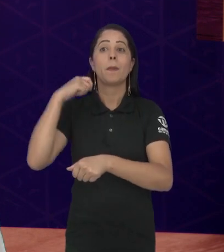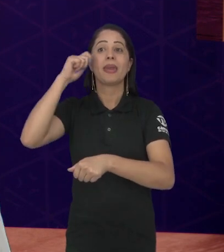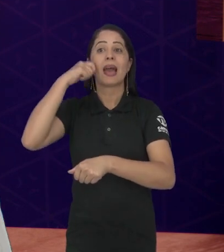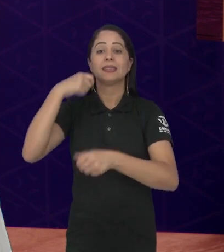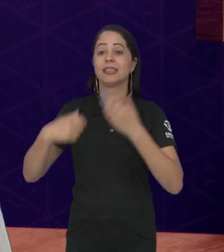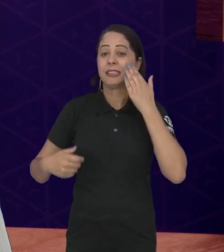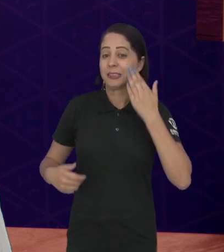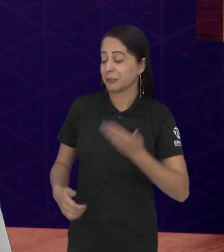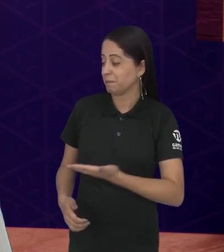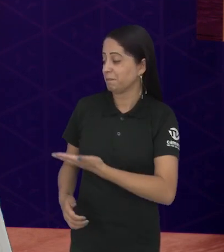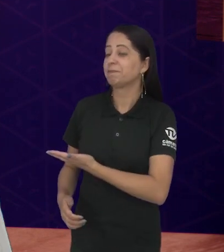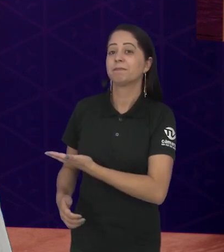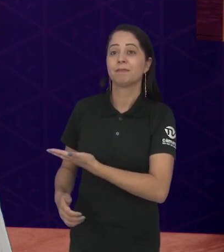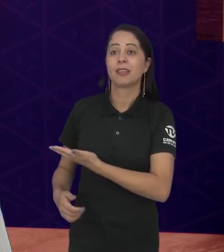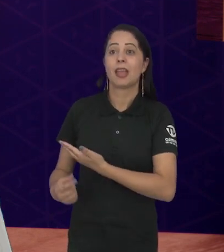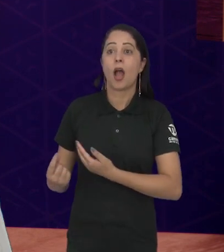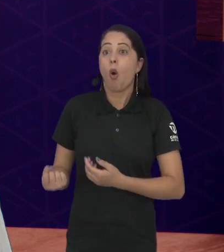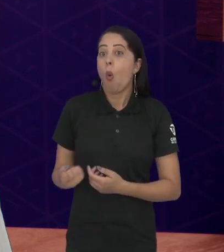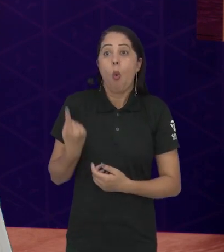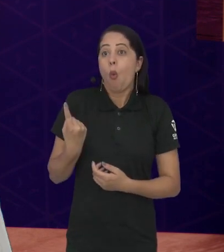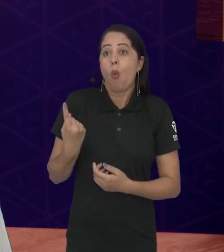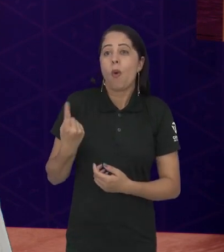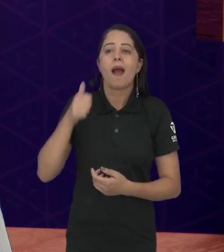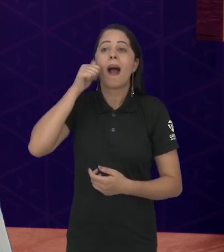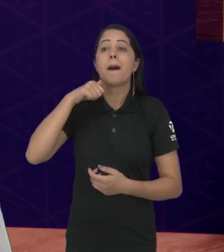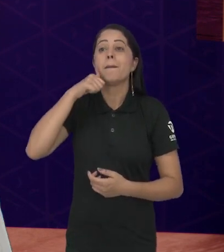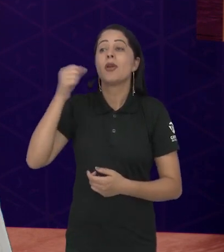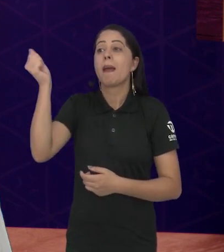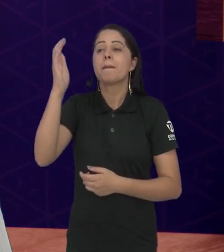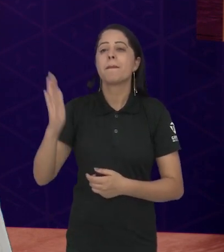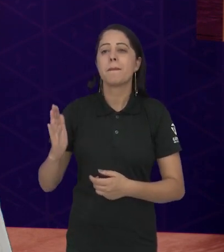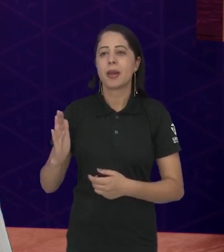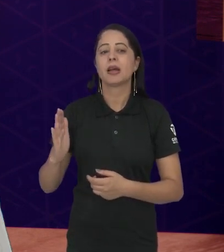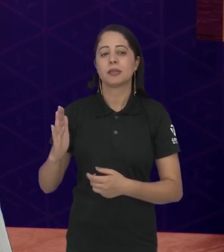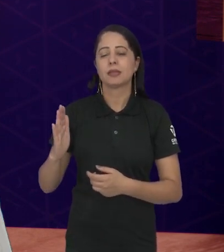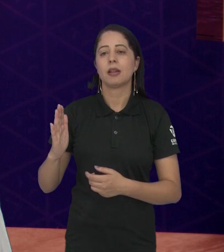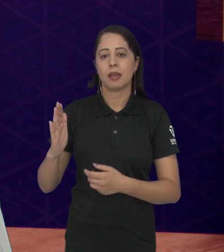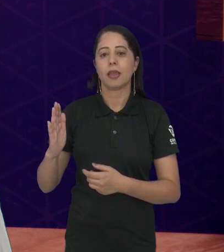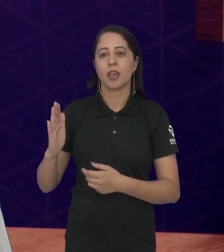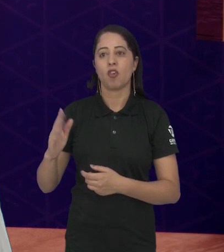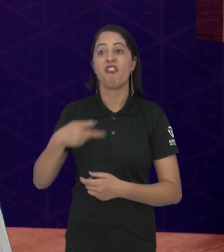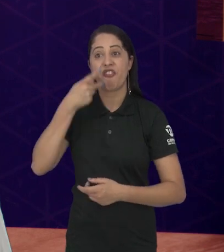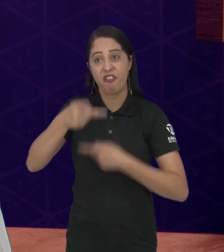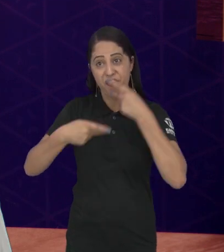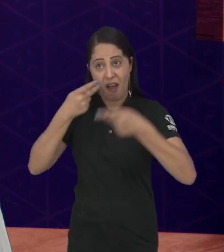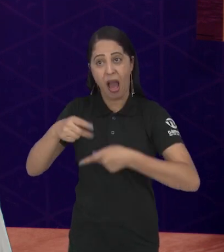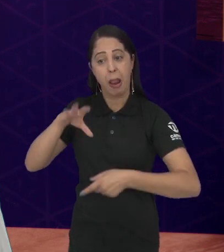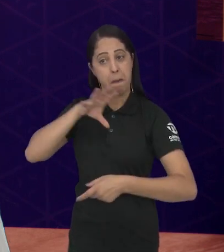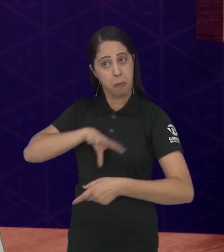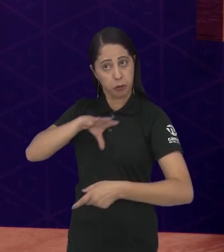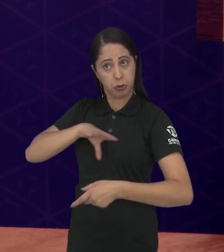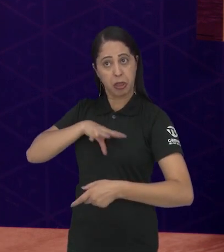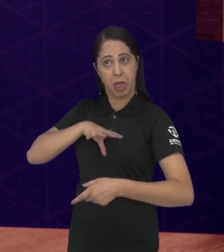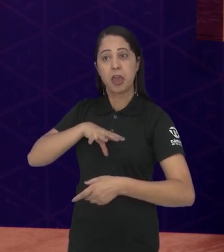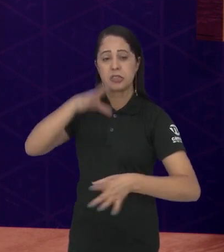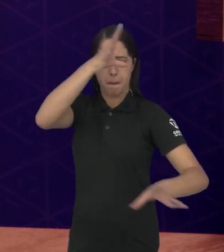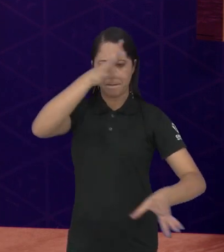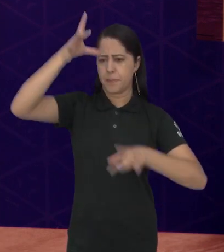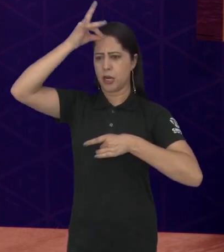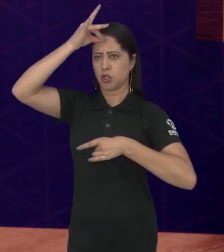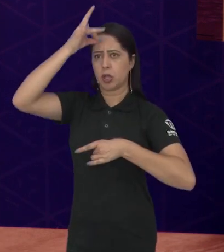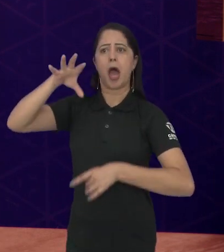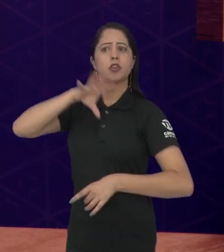Fernanda Montenegro sendo a única brasileira e a única atriz que fala português, que atua em português, né, no